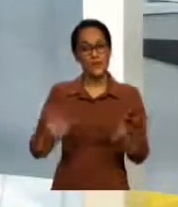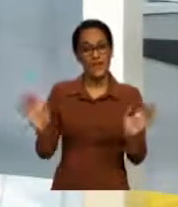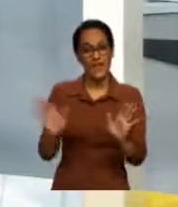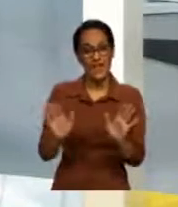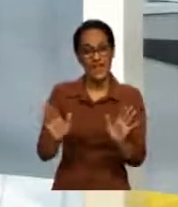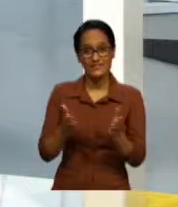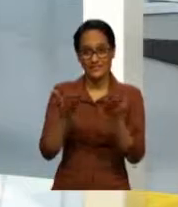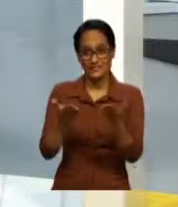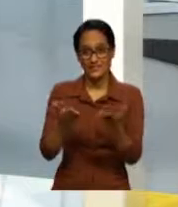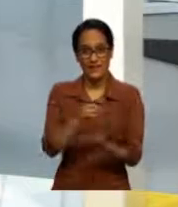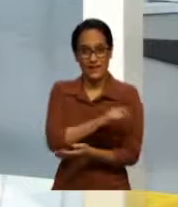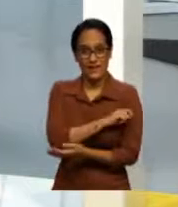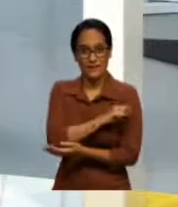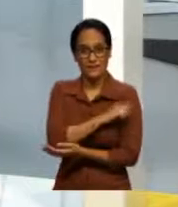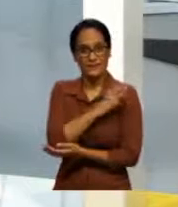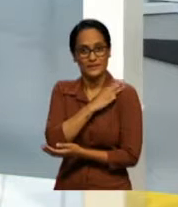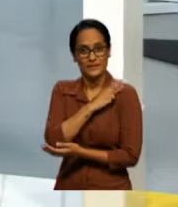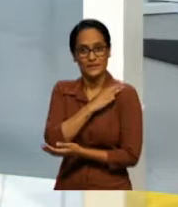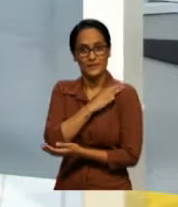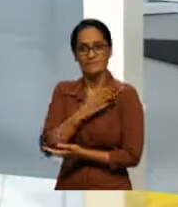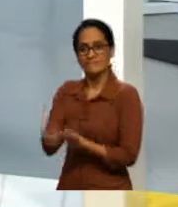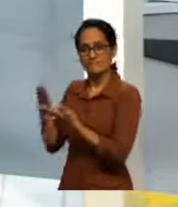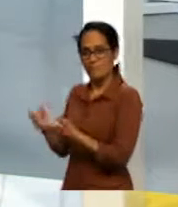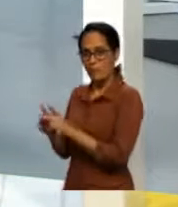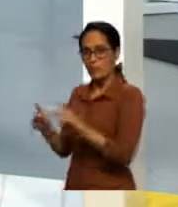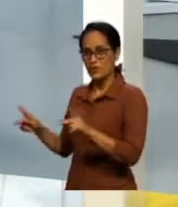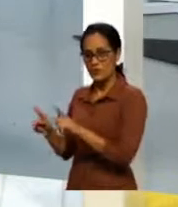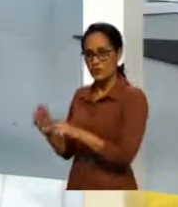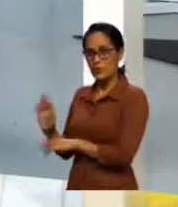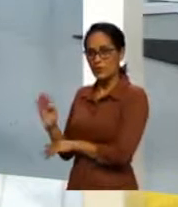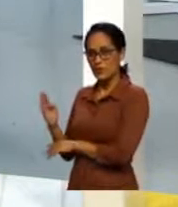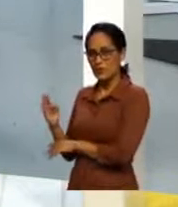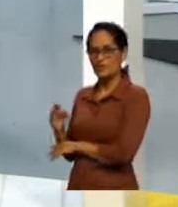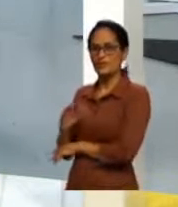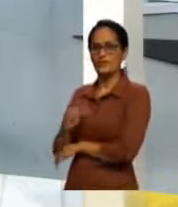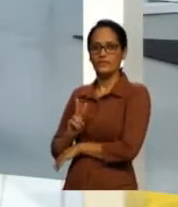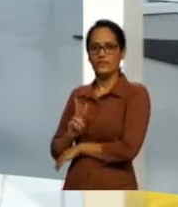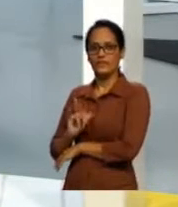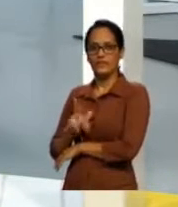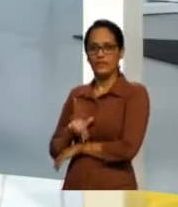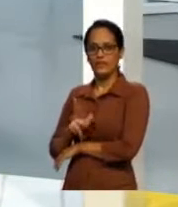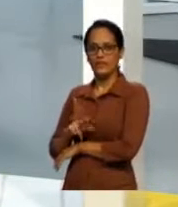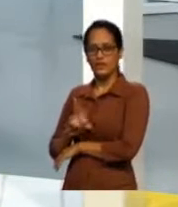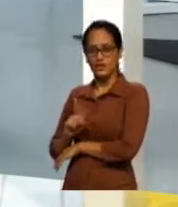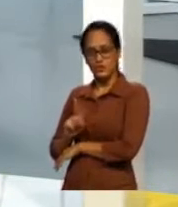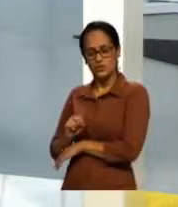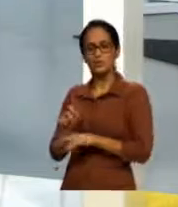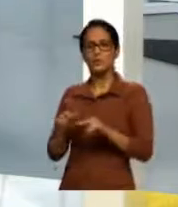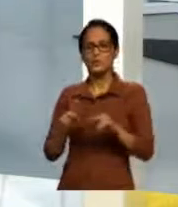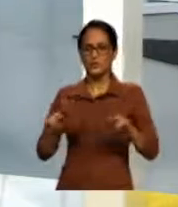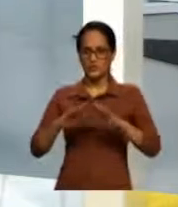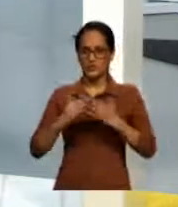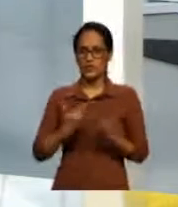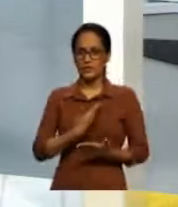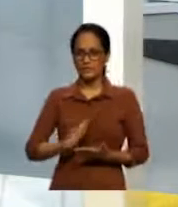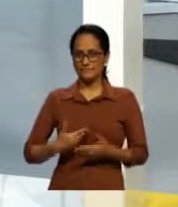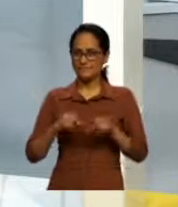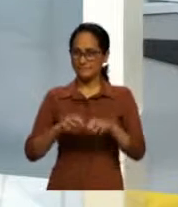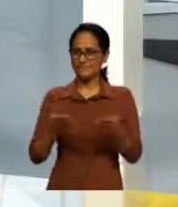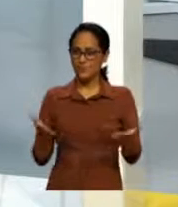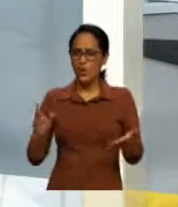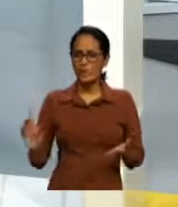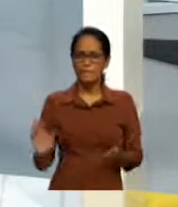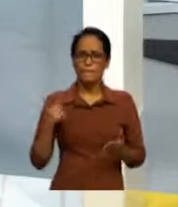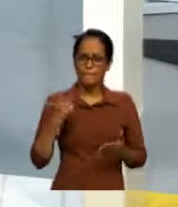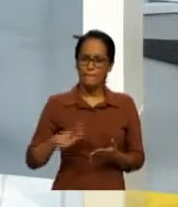você, aluno do terceiro ano. Eu sou o professor Vinícius Braz, professor de Biologia da Rede Estadual de Ensino. Estou aqui com mais uma aula para